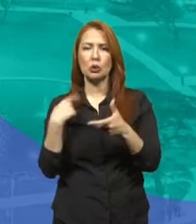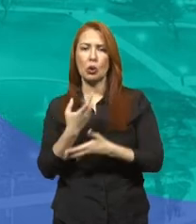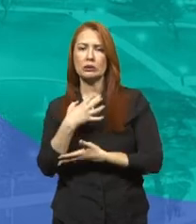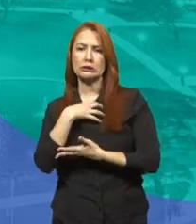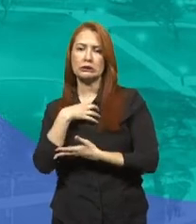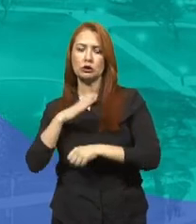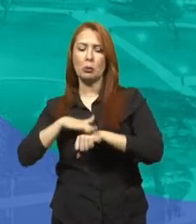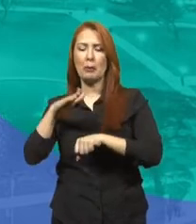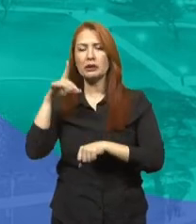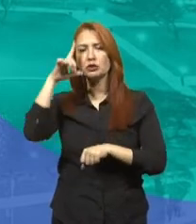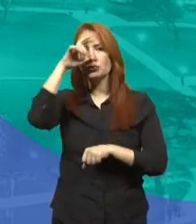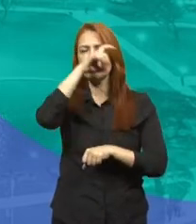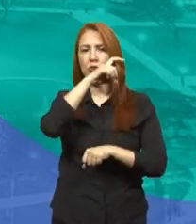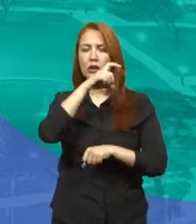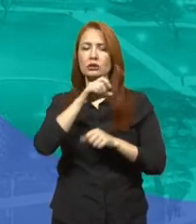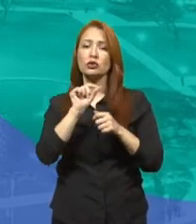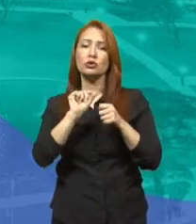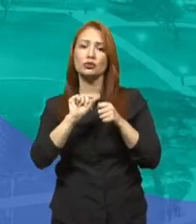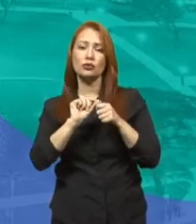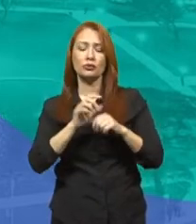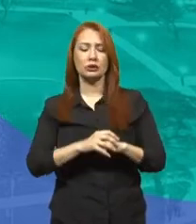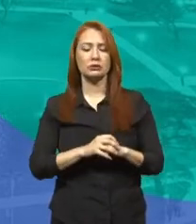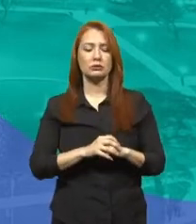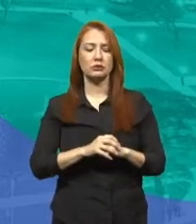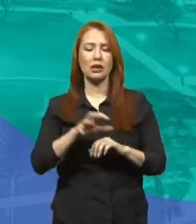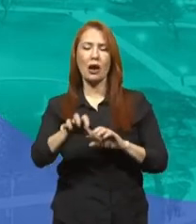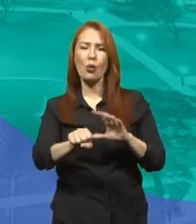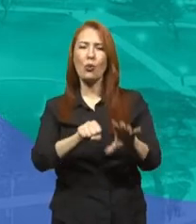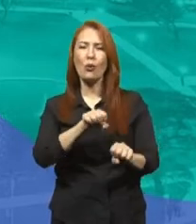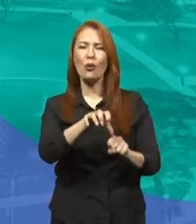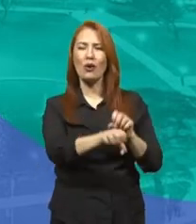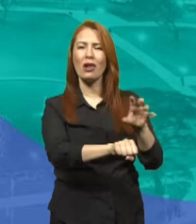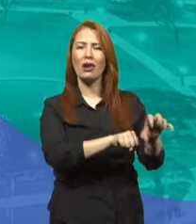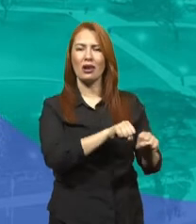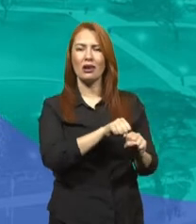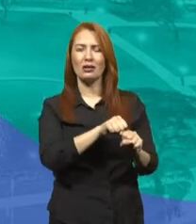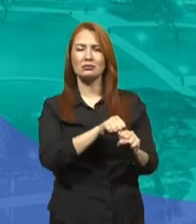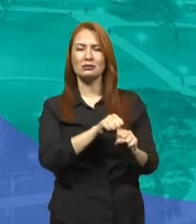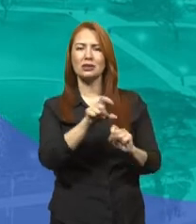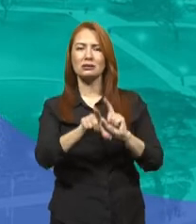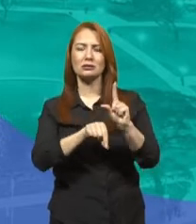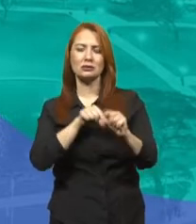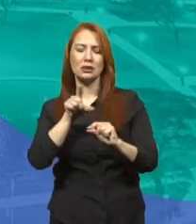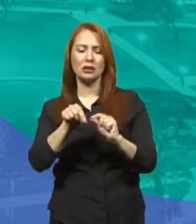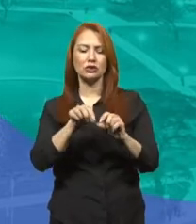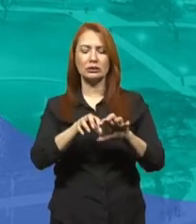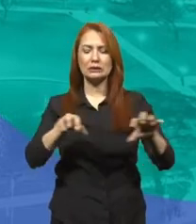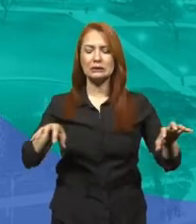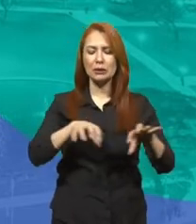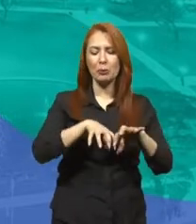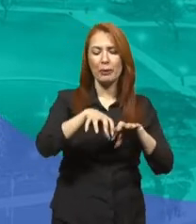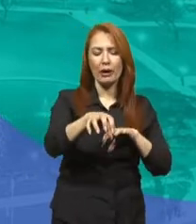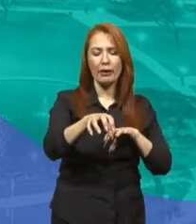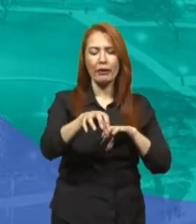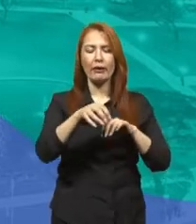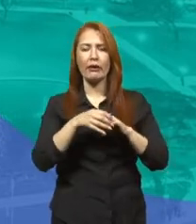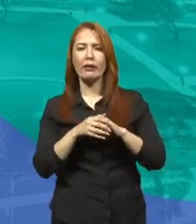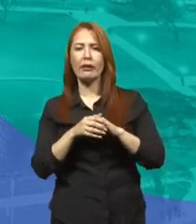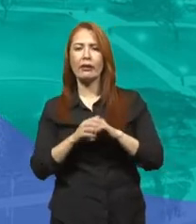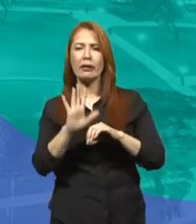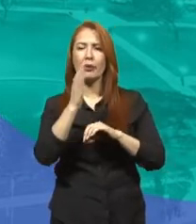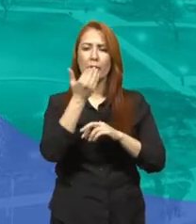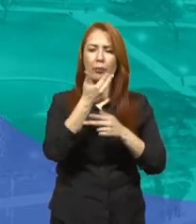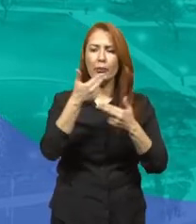mais dificuldade de poder fazer aquela coleta seletiva, separado, orgânico do seco, pelo fato